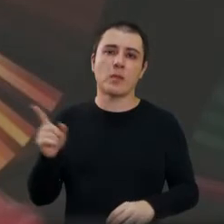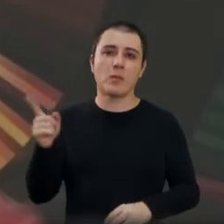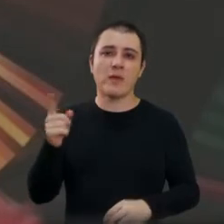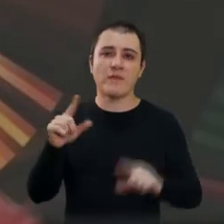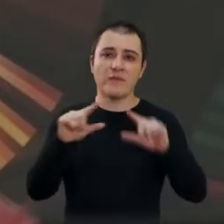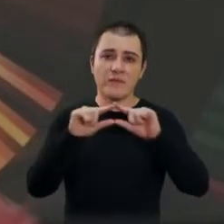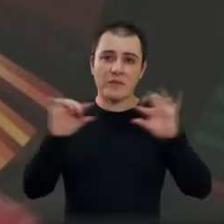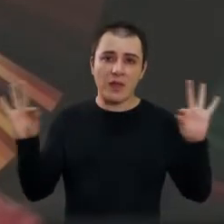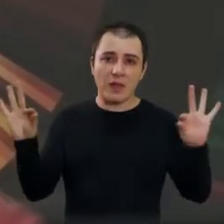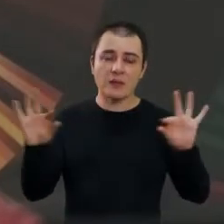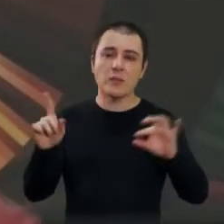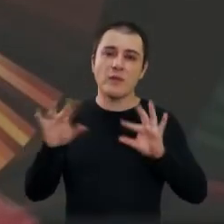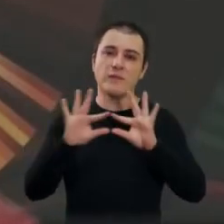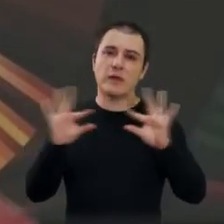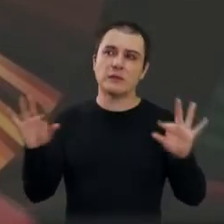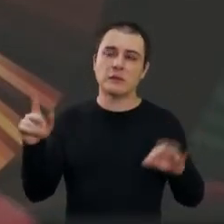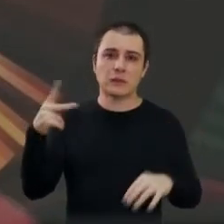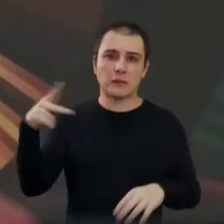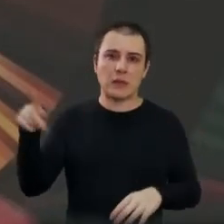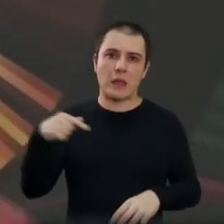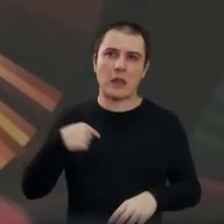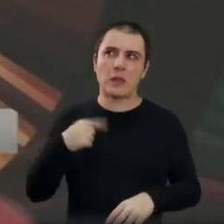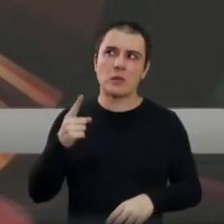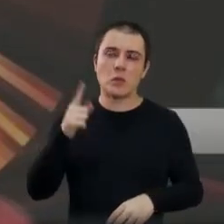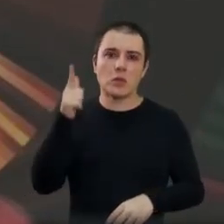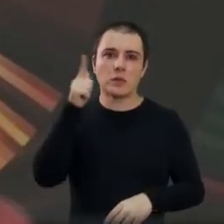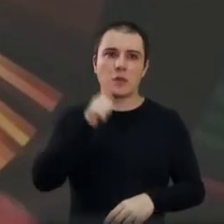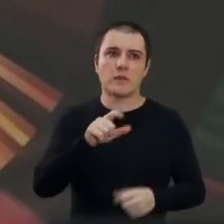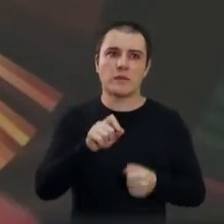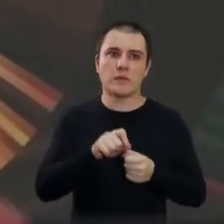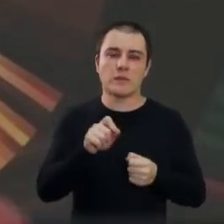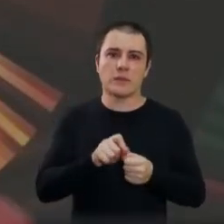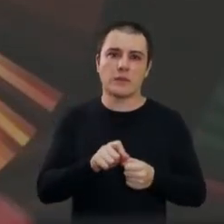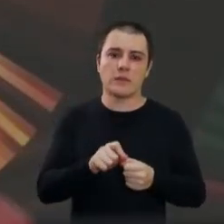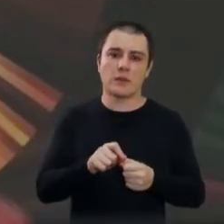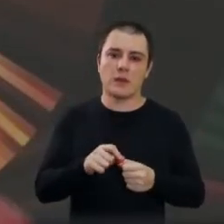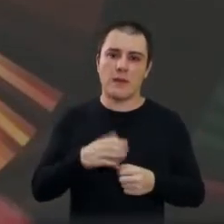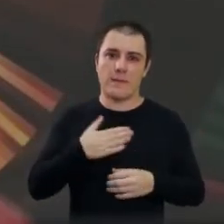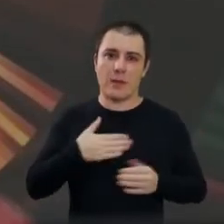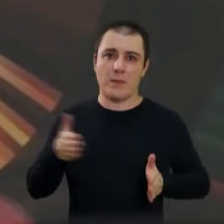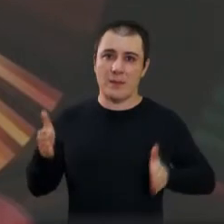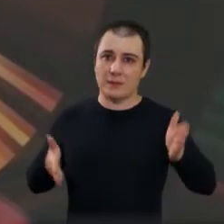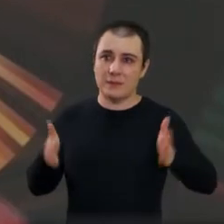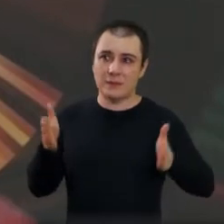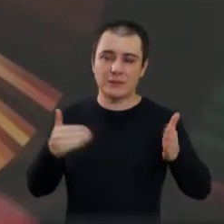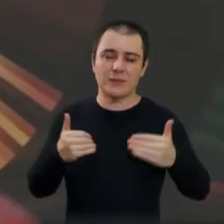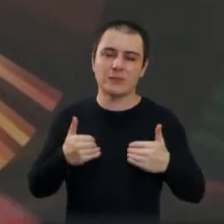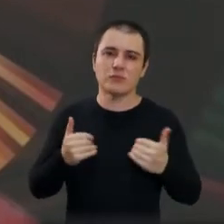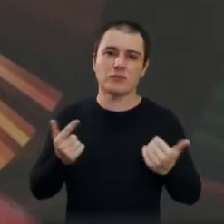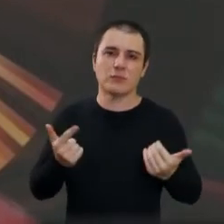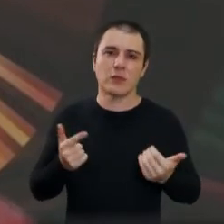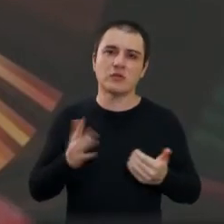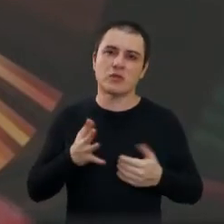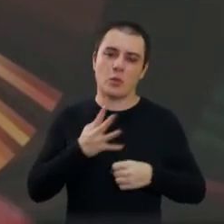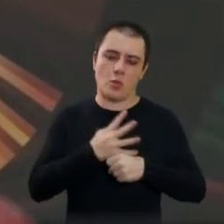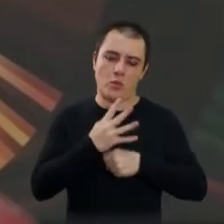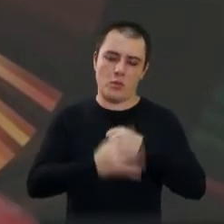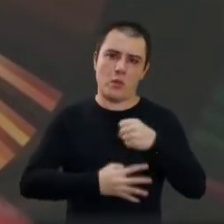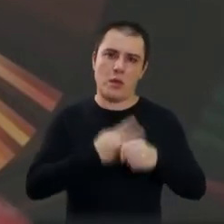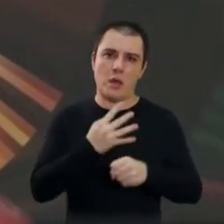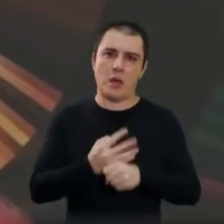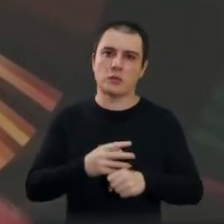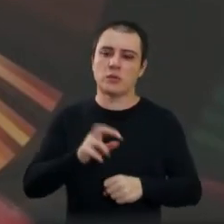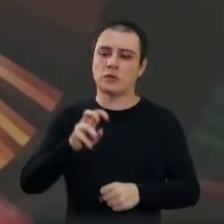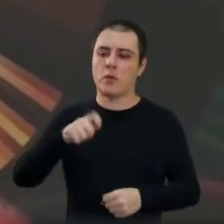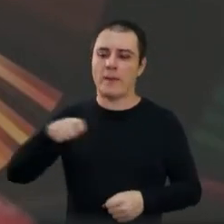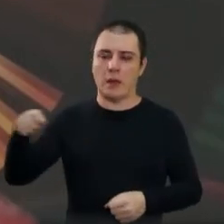de uma frase dele que eu ainda não consegui fazer soar durante meu mandato durante esses quatro anos e